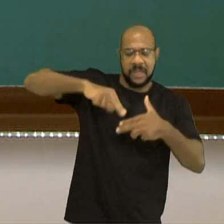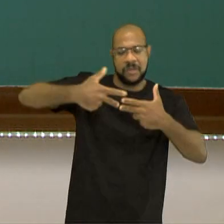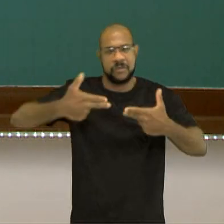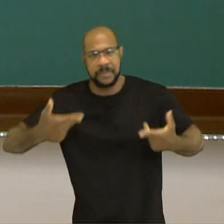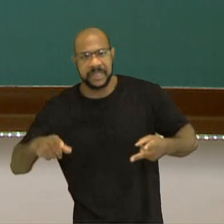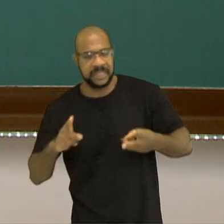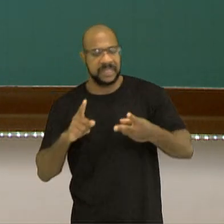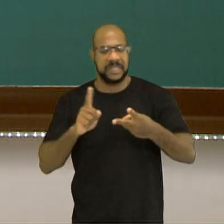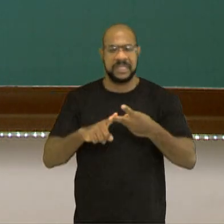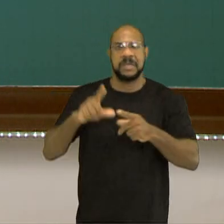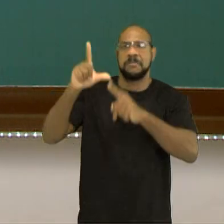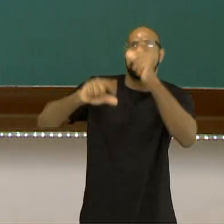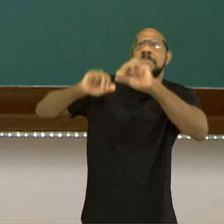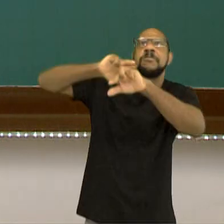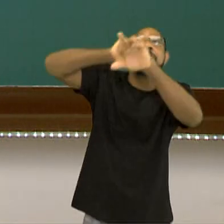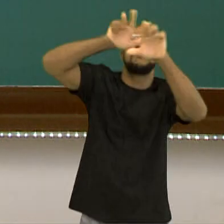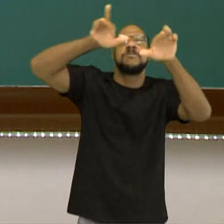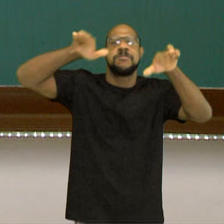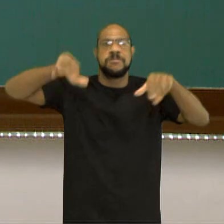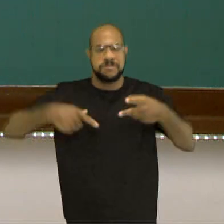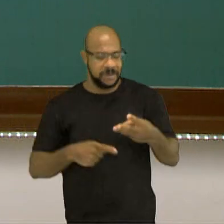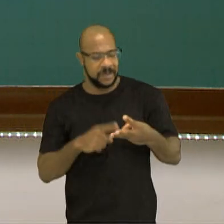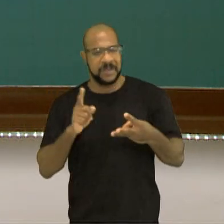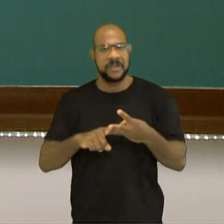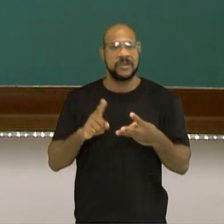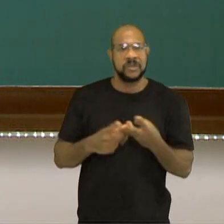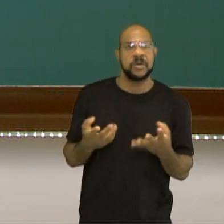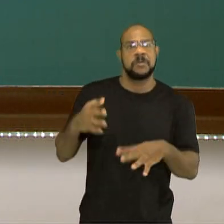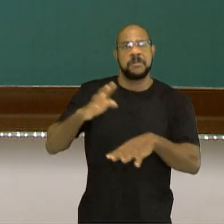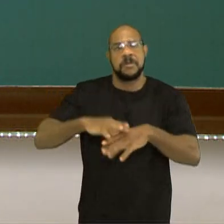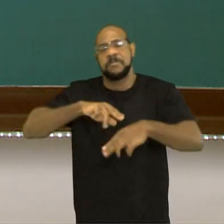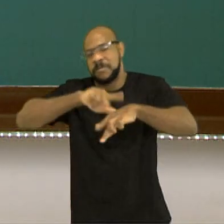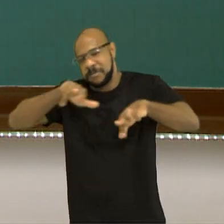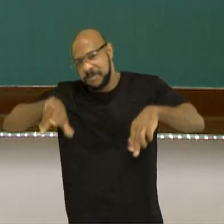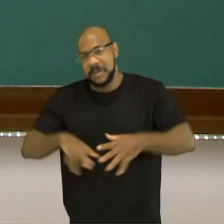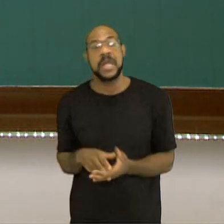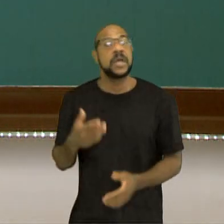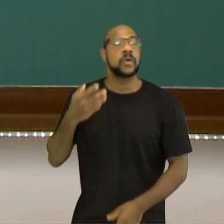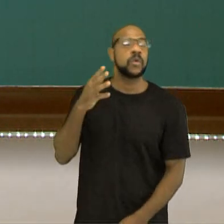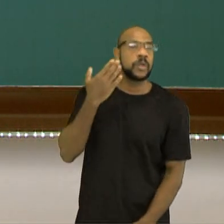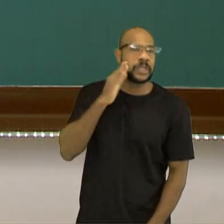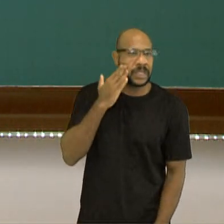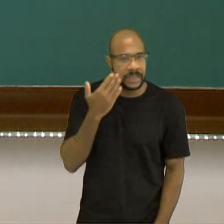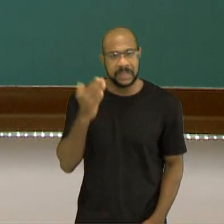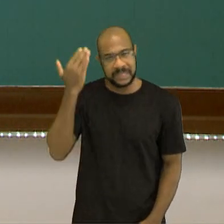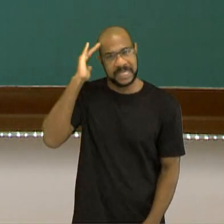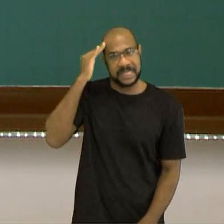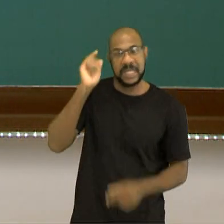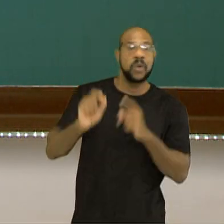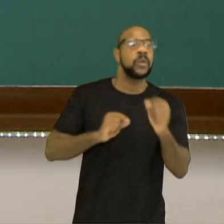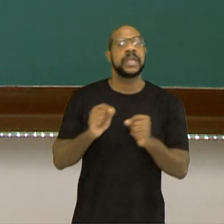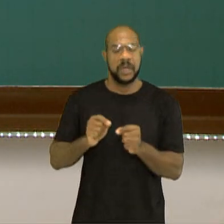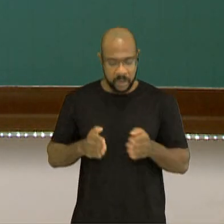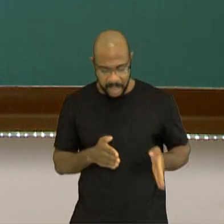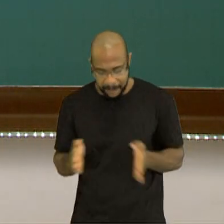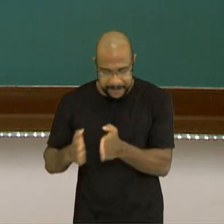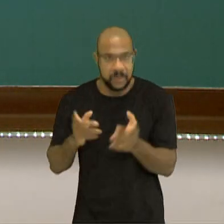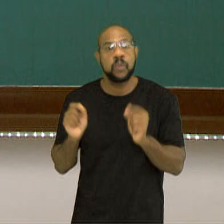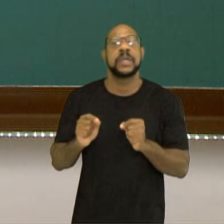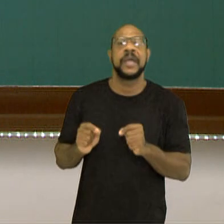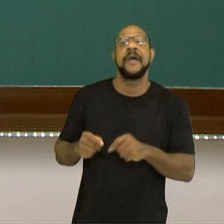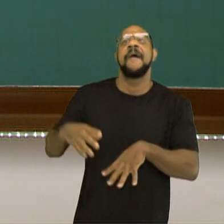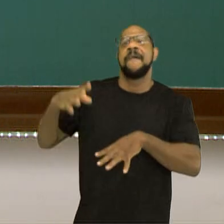assim conseguiu justamente empreender o caminho da filosofia. Platão